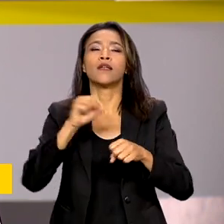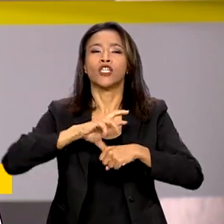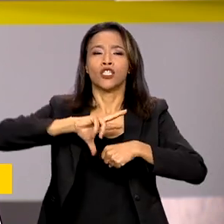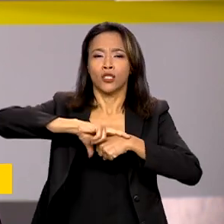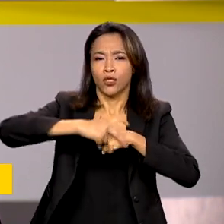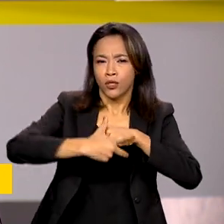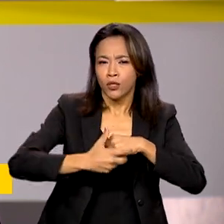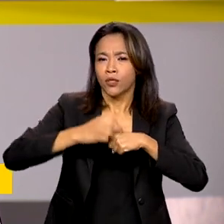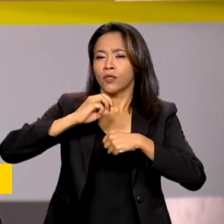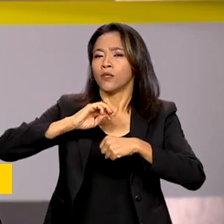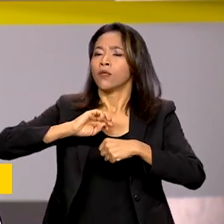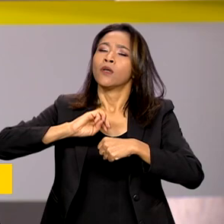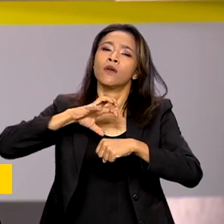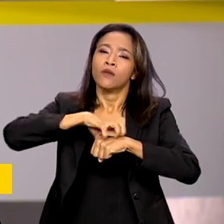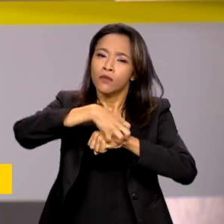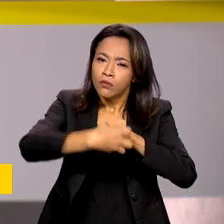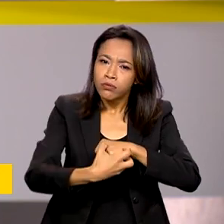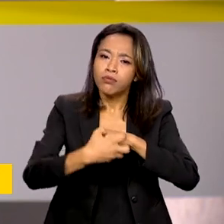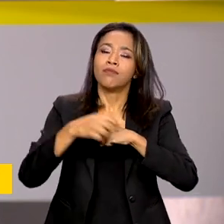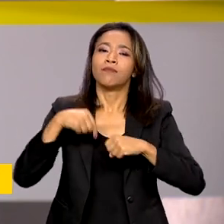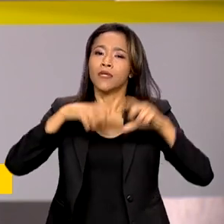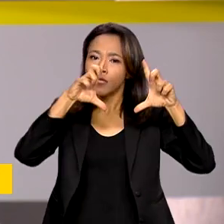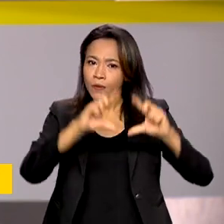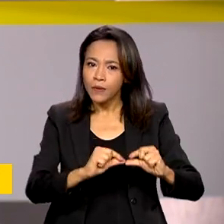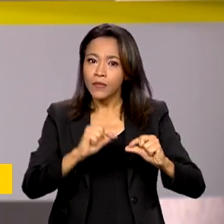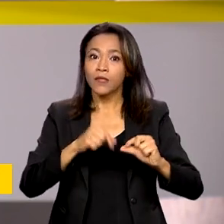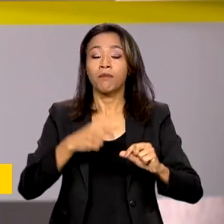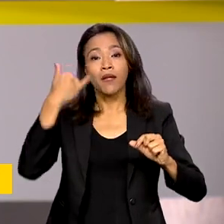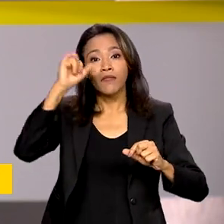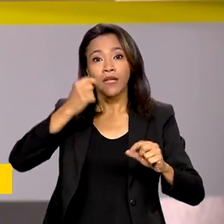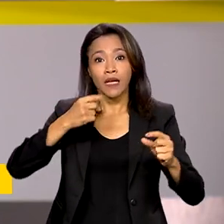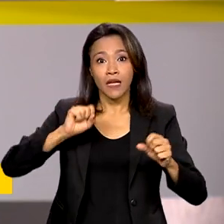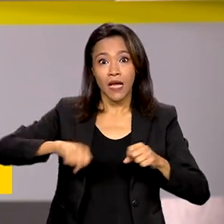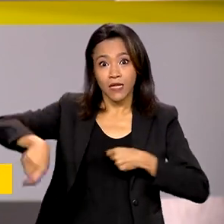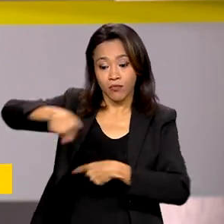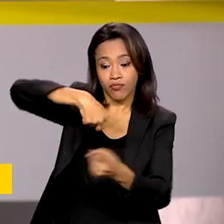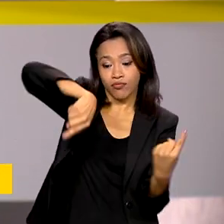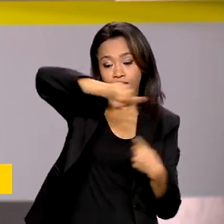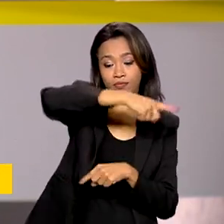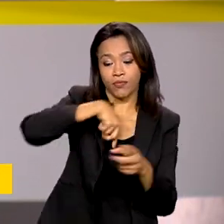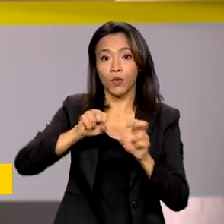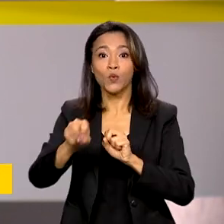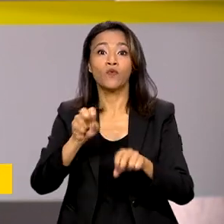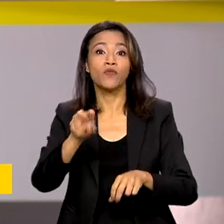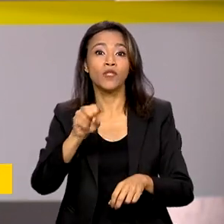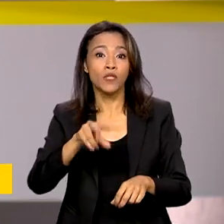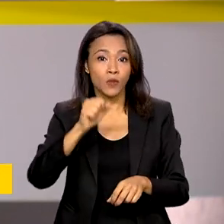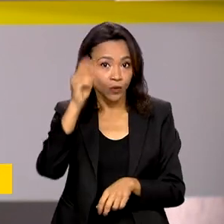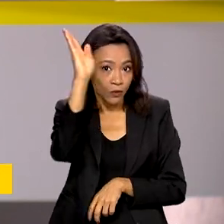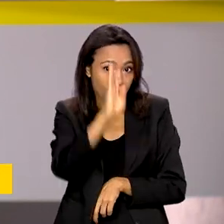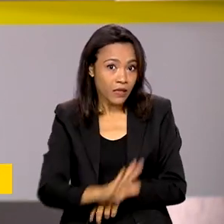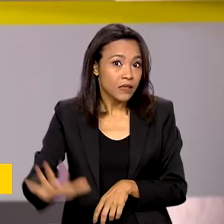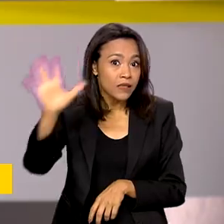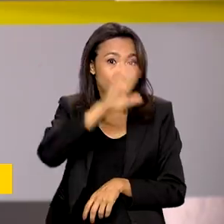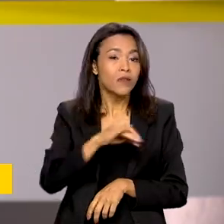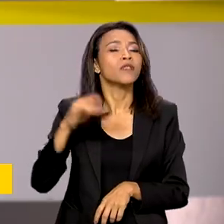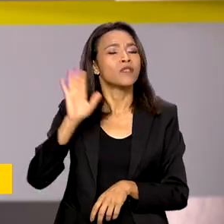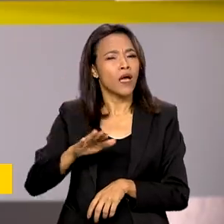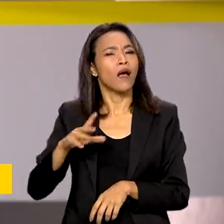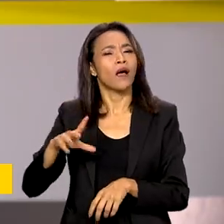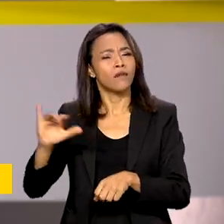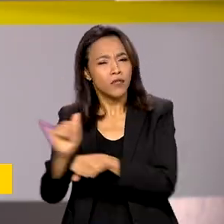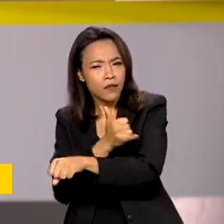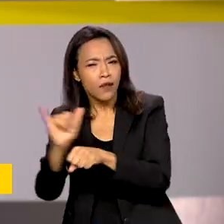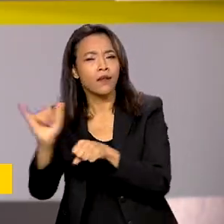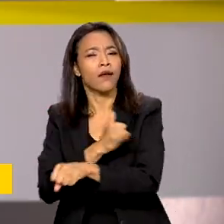mantém um monitoramento constante da circulação do vírus no país e está investindo em estratégias de prevenção e